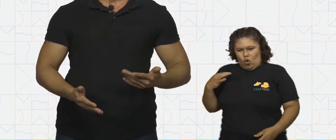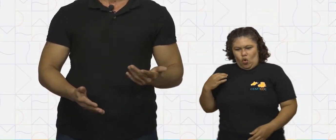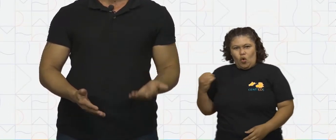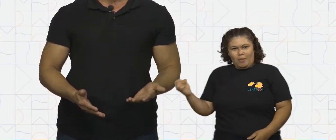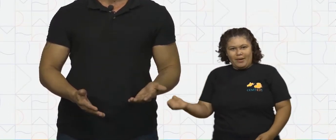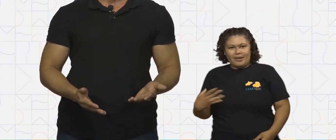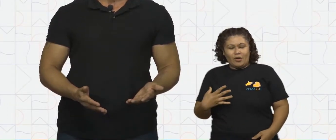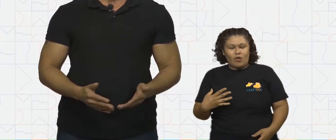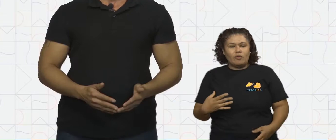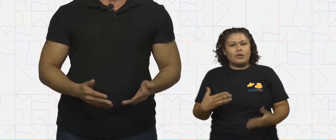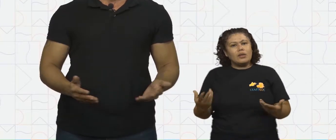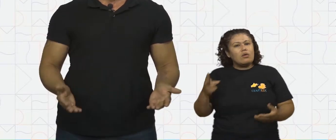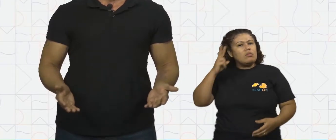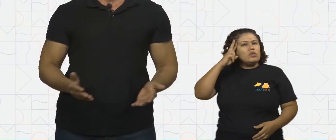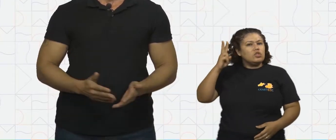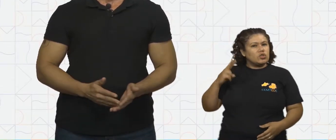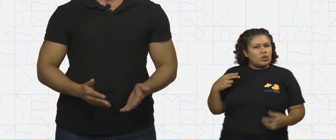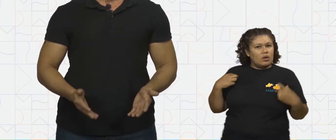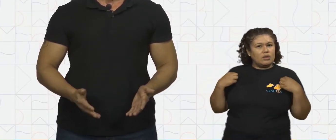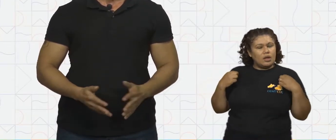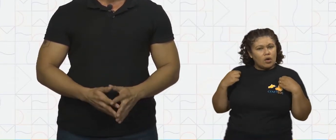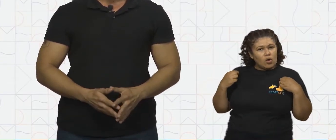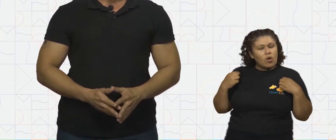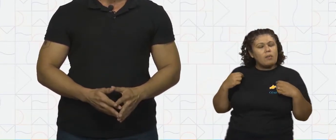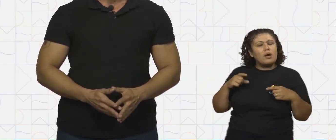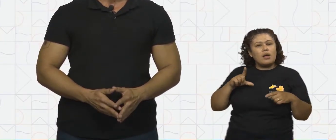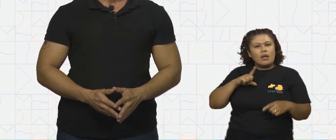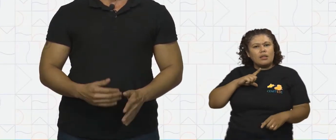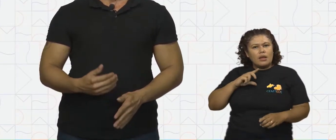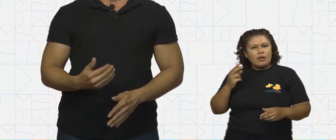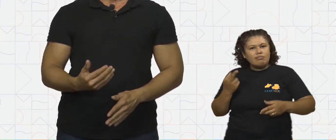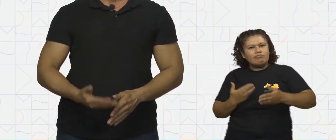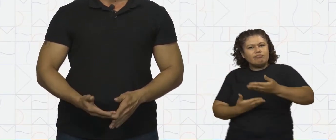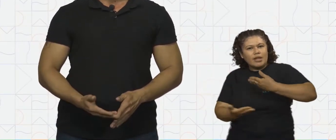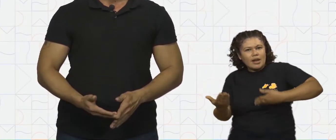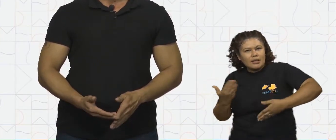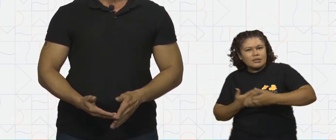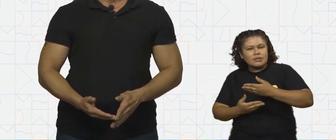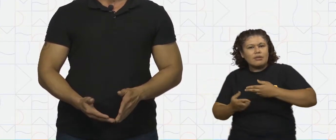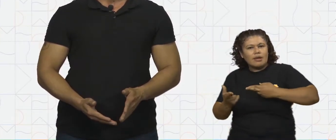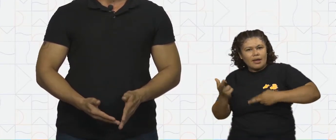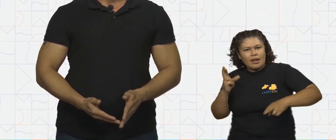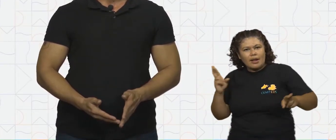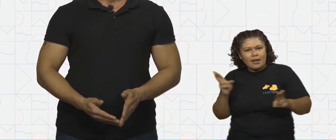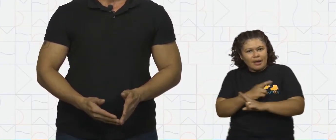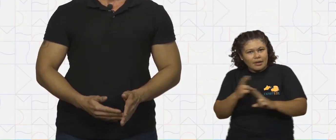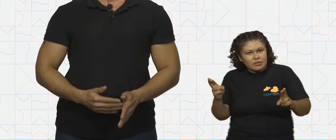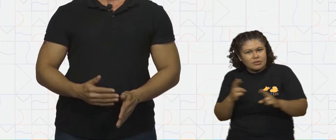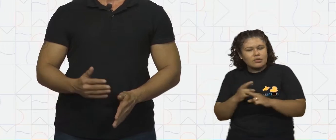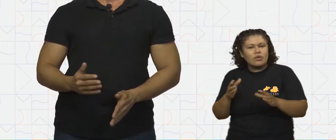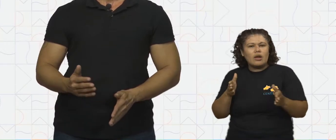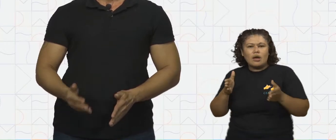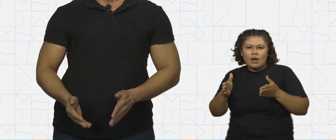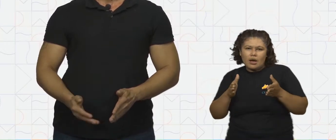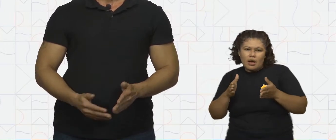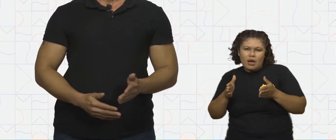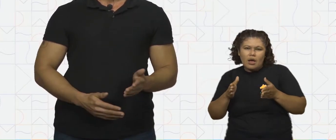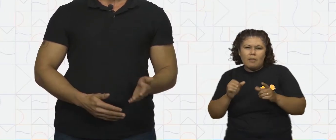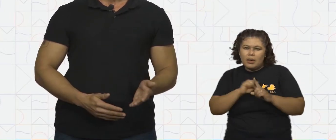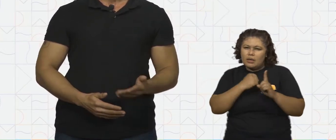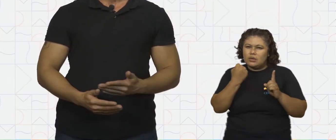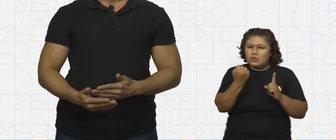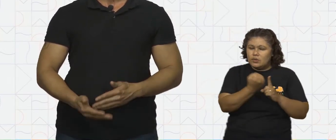moda, do vestuário, tem relação direta com as sociedades humanas. Com a Revolução Industrial na Inglaterra, os burgueses passaram a